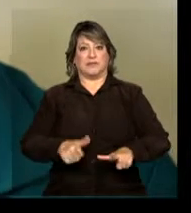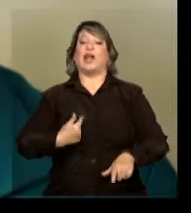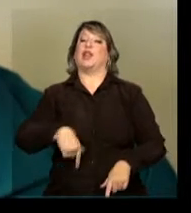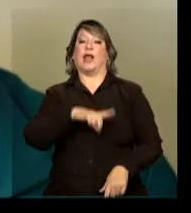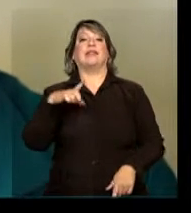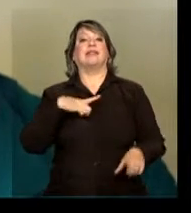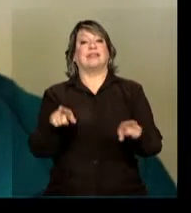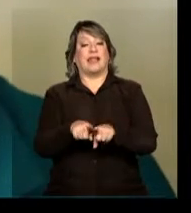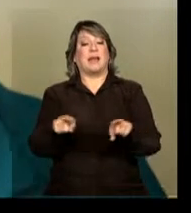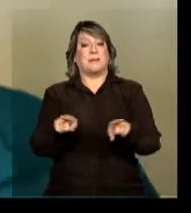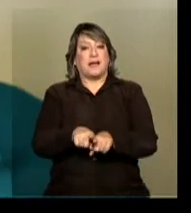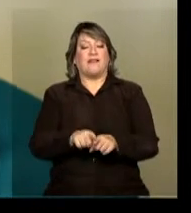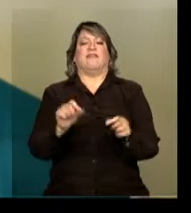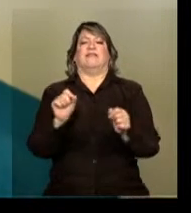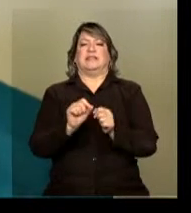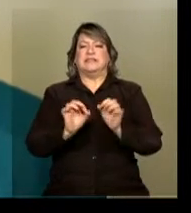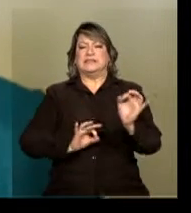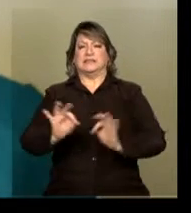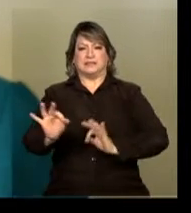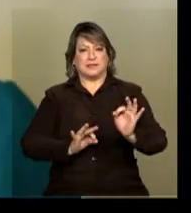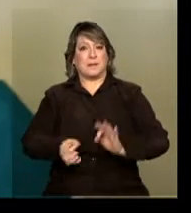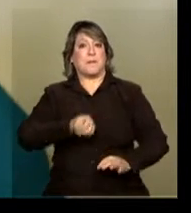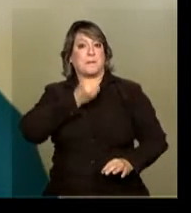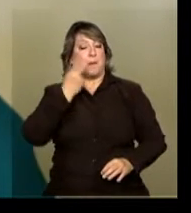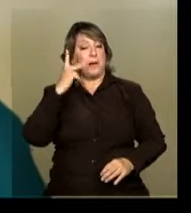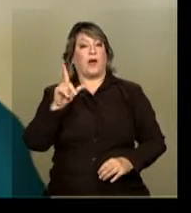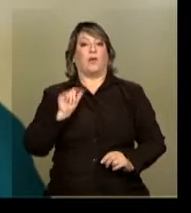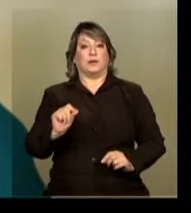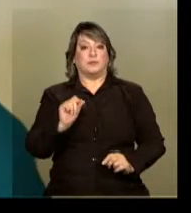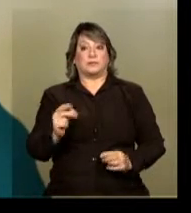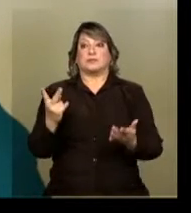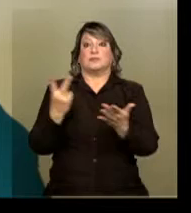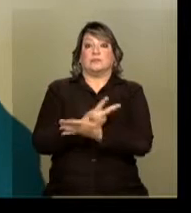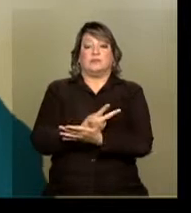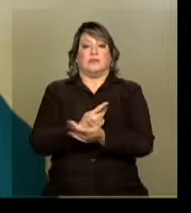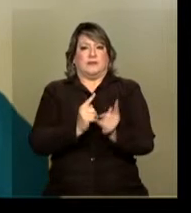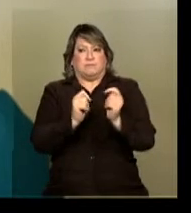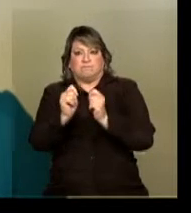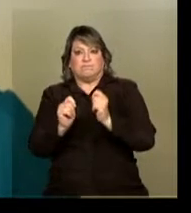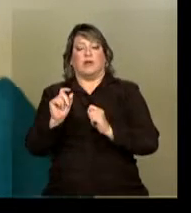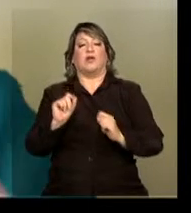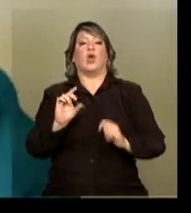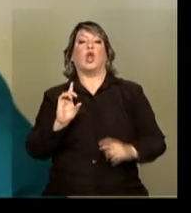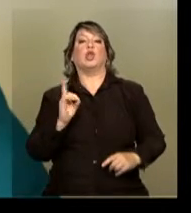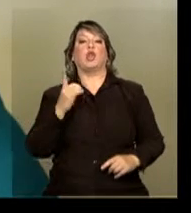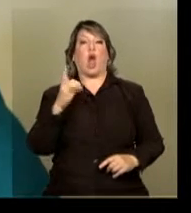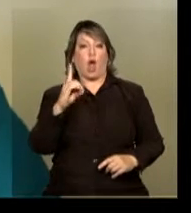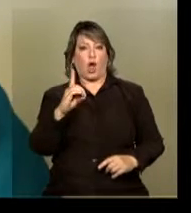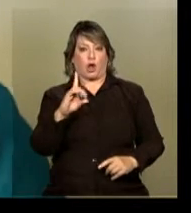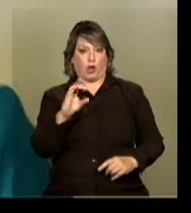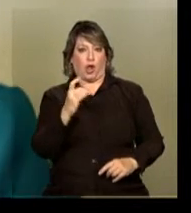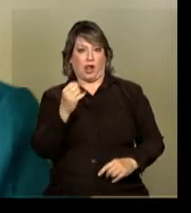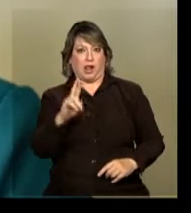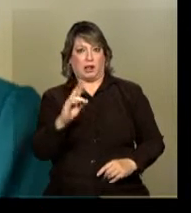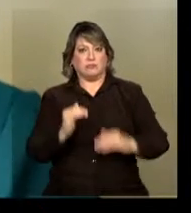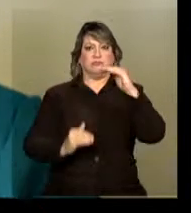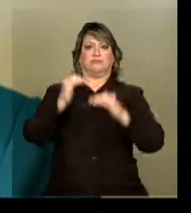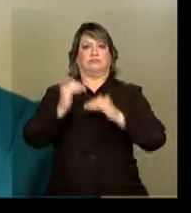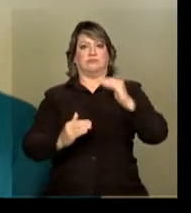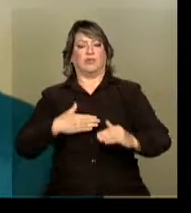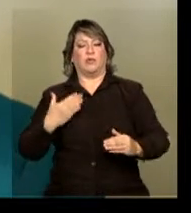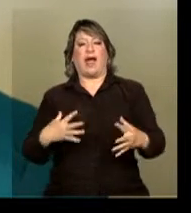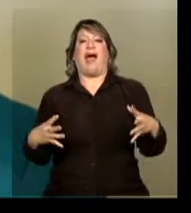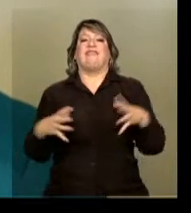tomando medidas eficazes para conter as oscilações bruscas do dólar que afeta a economia de